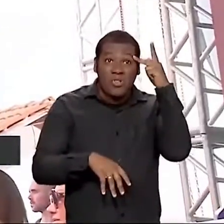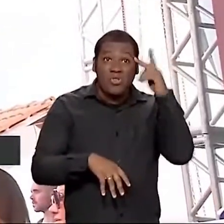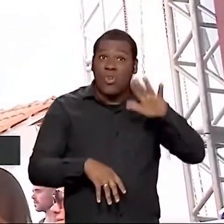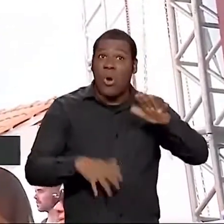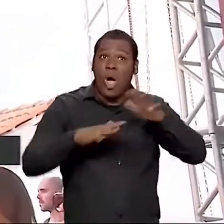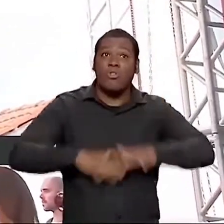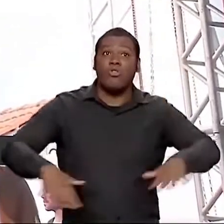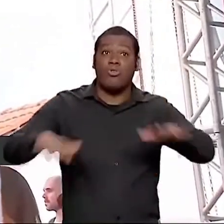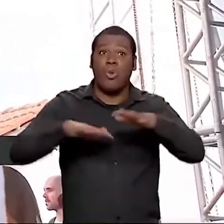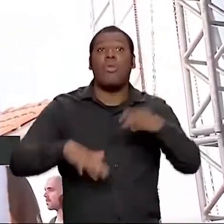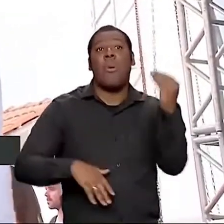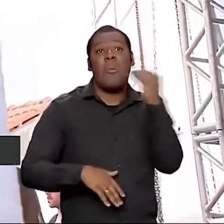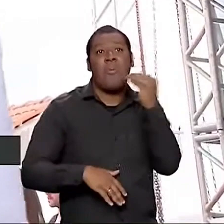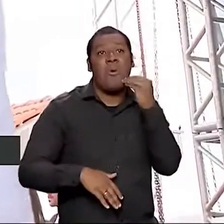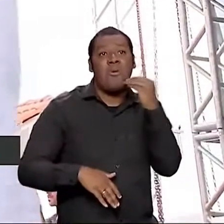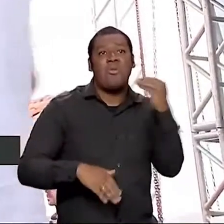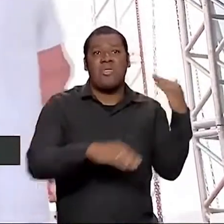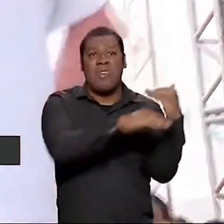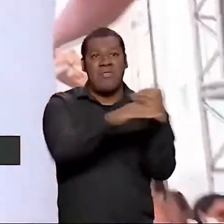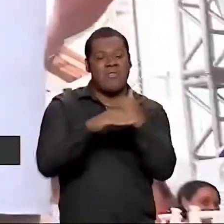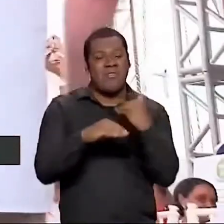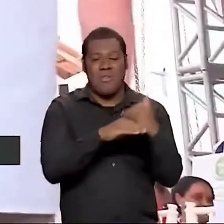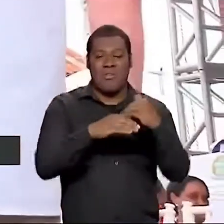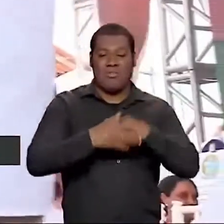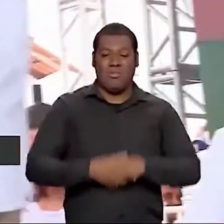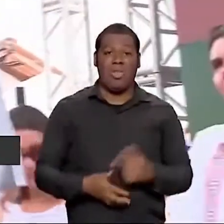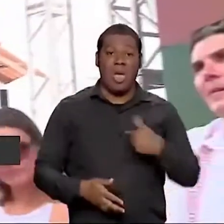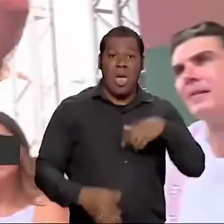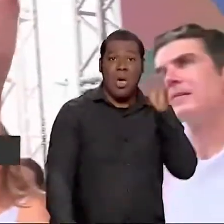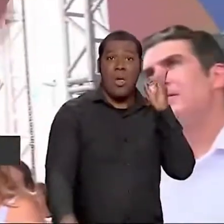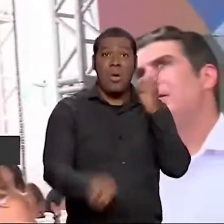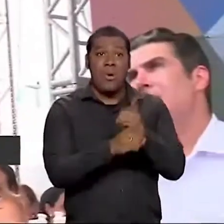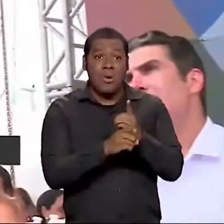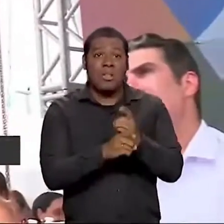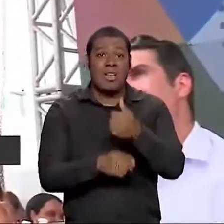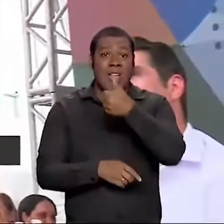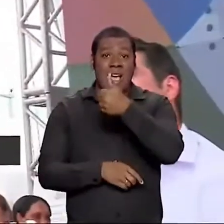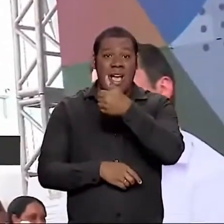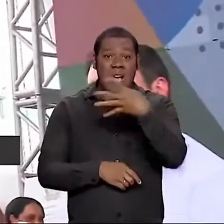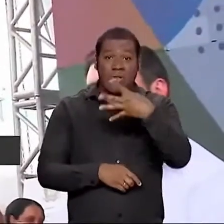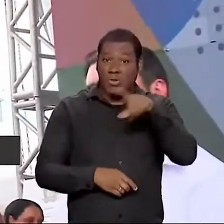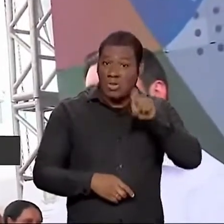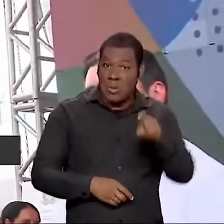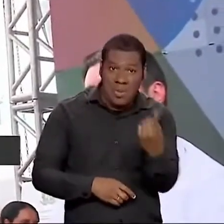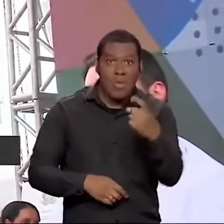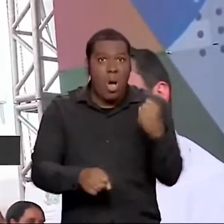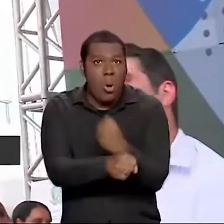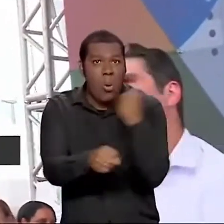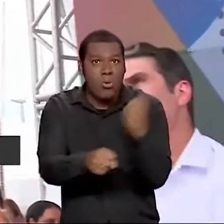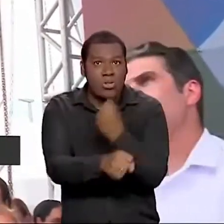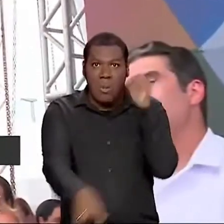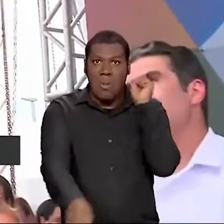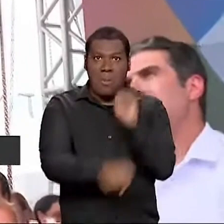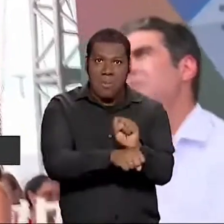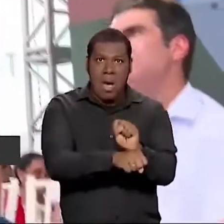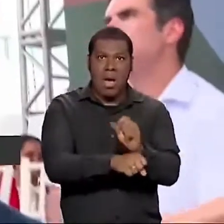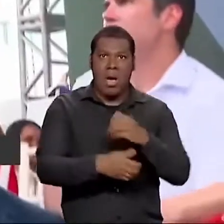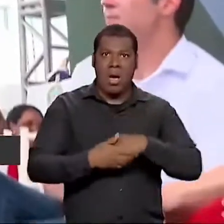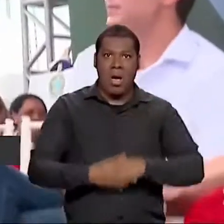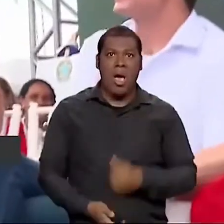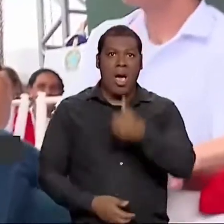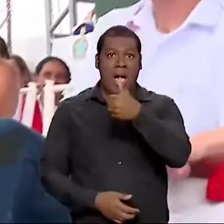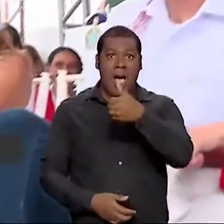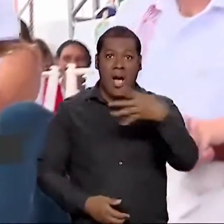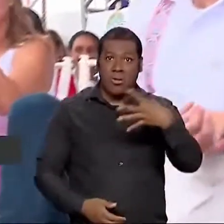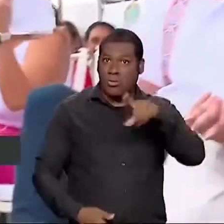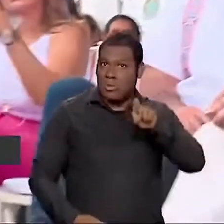país. Eu encontrei, Helder, 14 mil obras paralisadas, inacabadas.